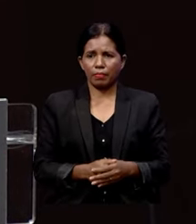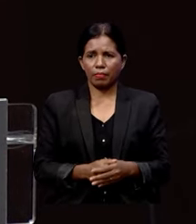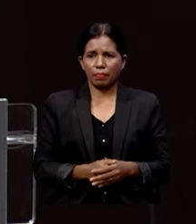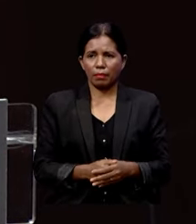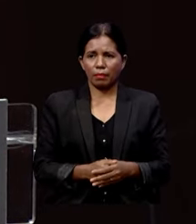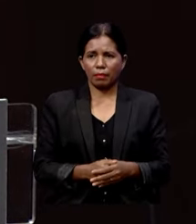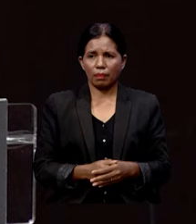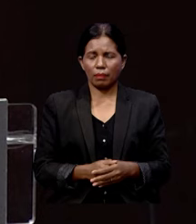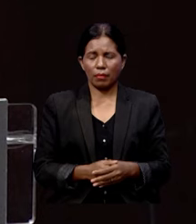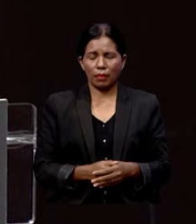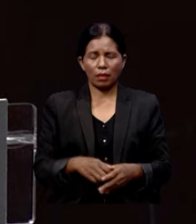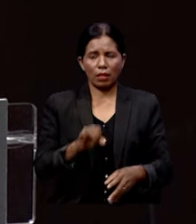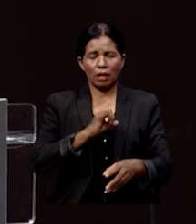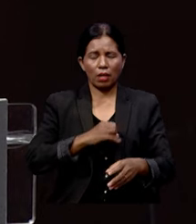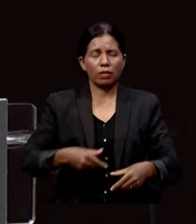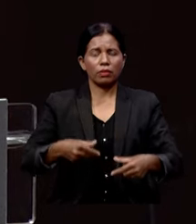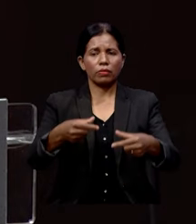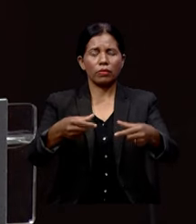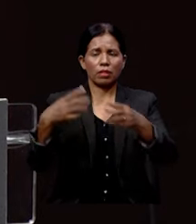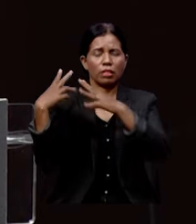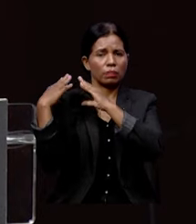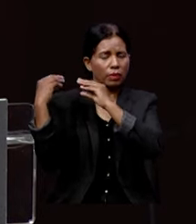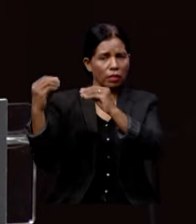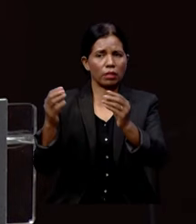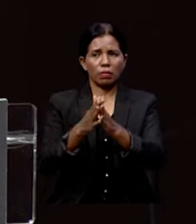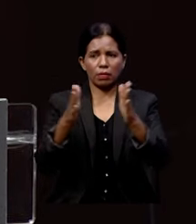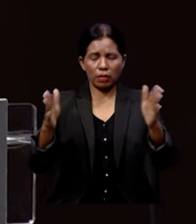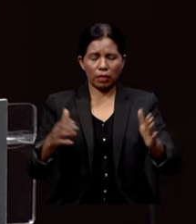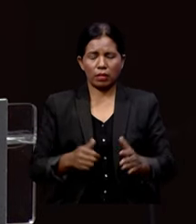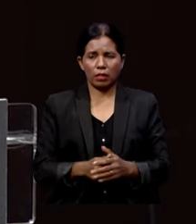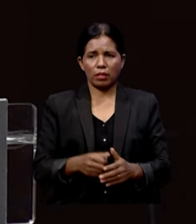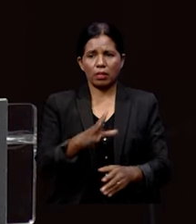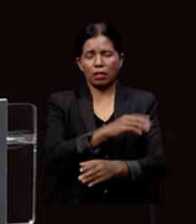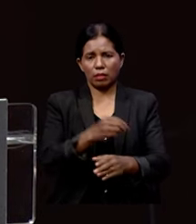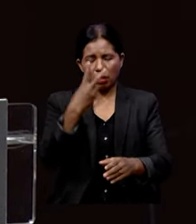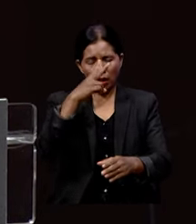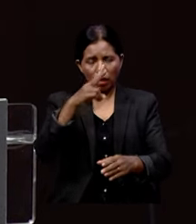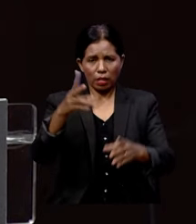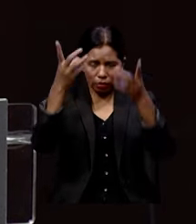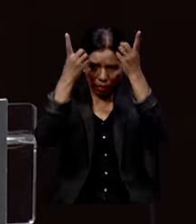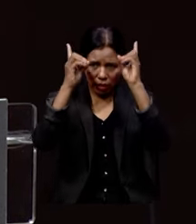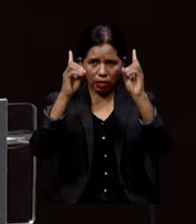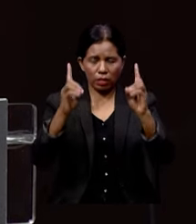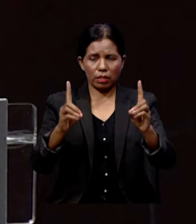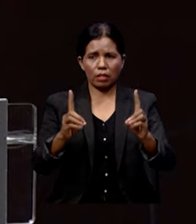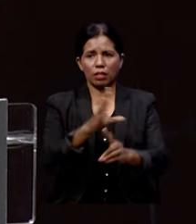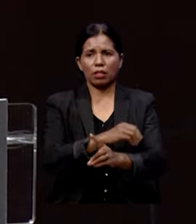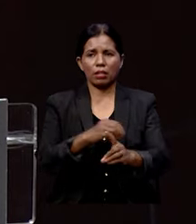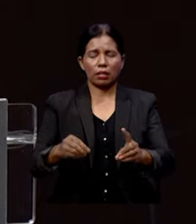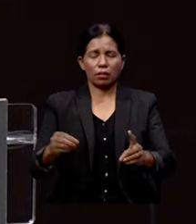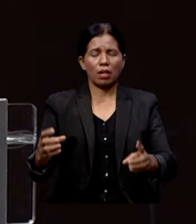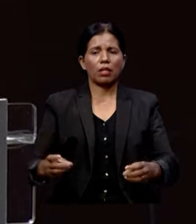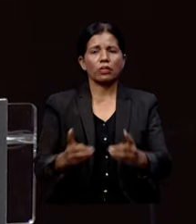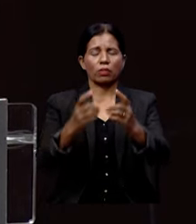que me deram força e esperança e que nunca me permitiram desistir nos momentos mais difíceis